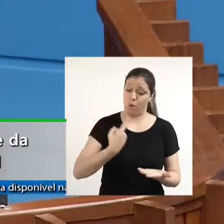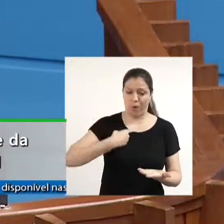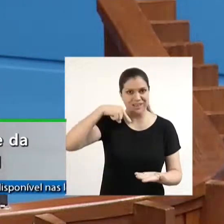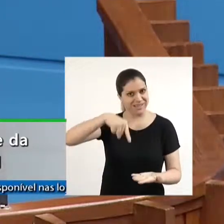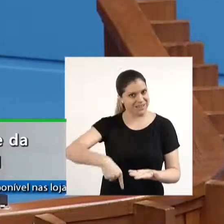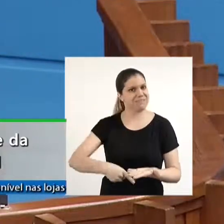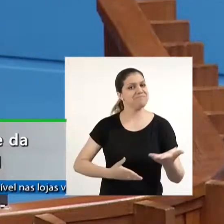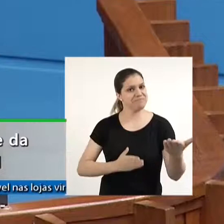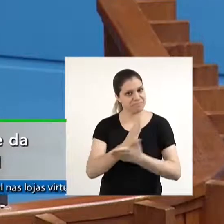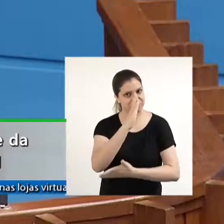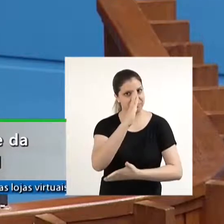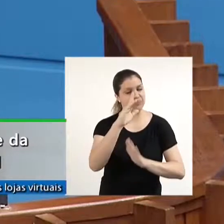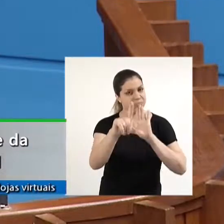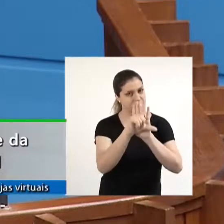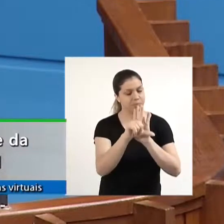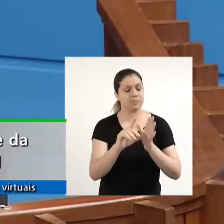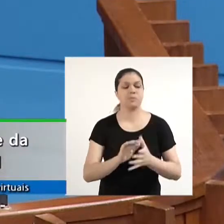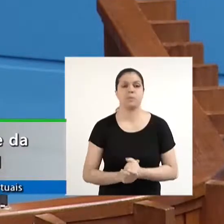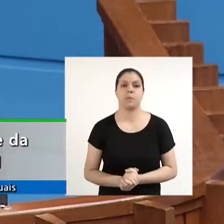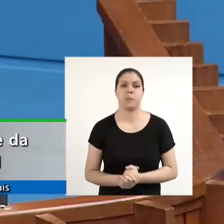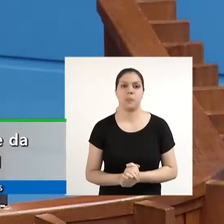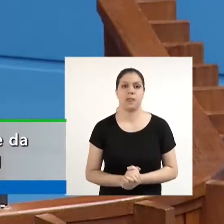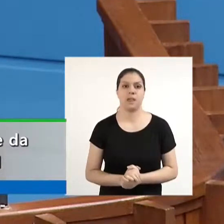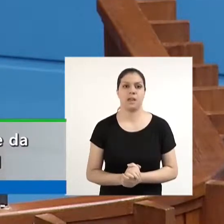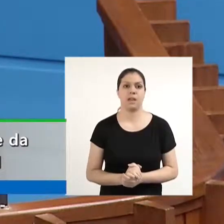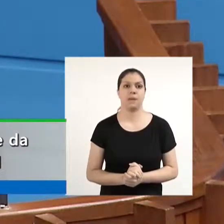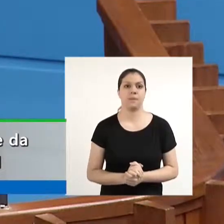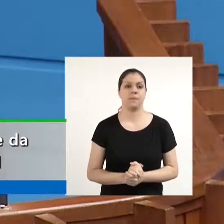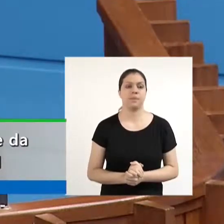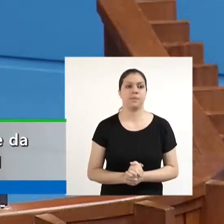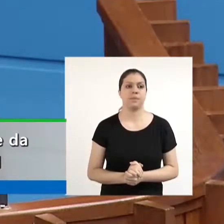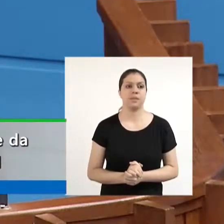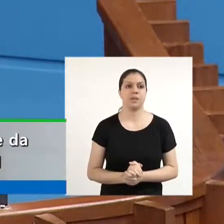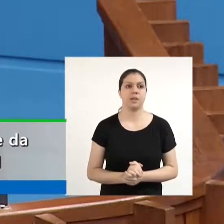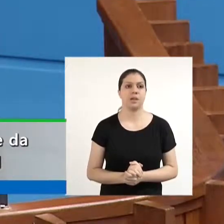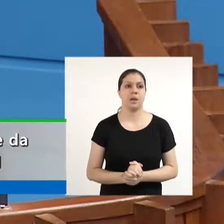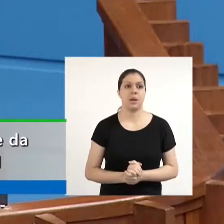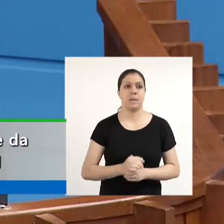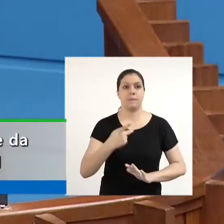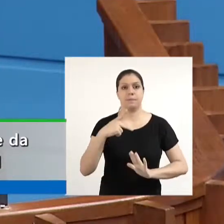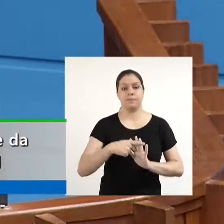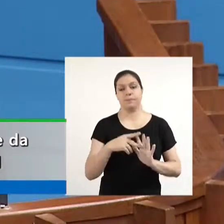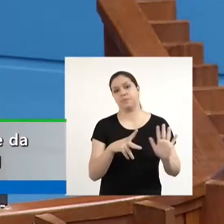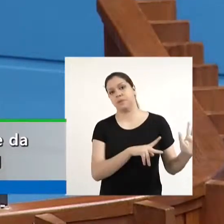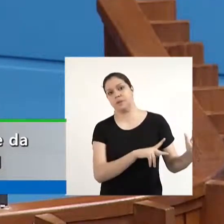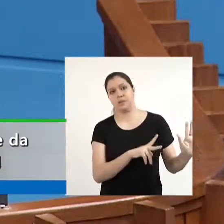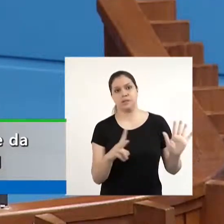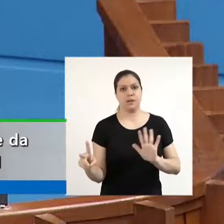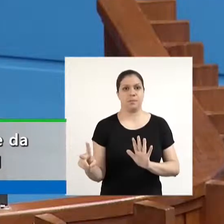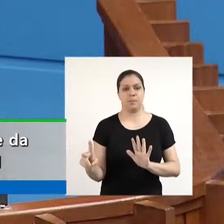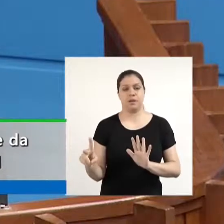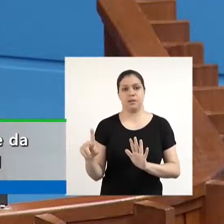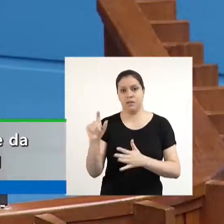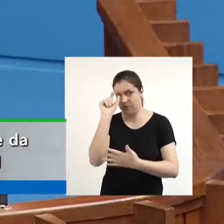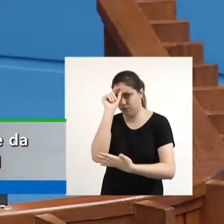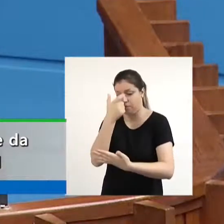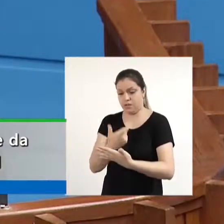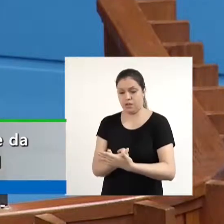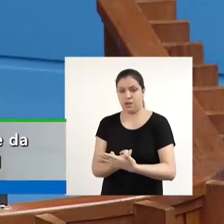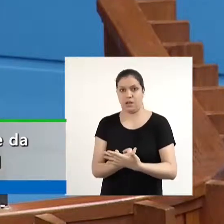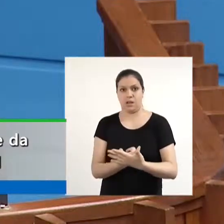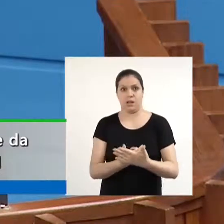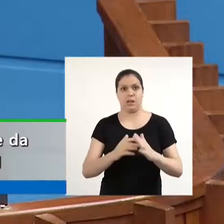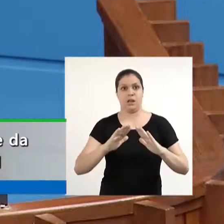lei, que fica implantado o programa Semana de Identificação da Dislexia na Rede Estadual